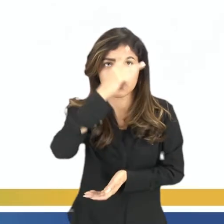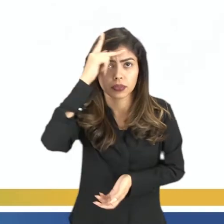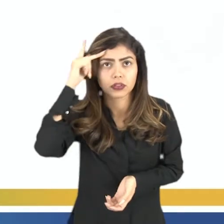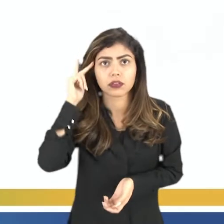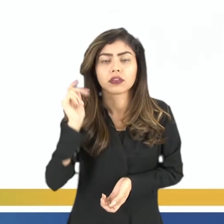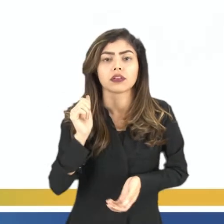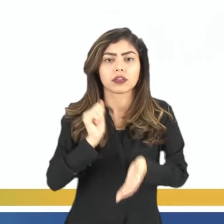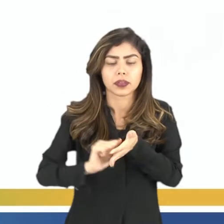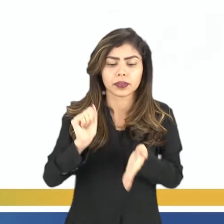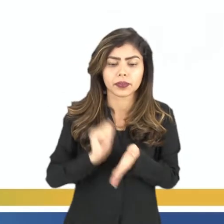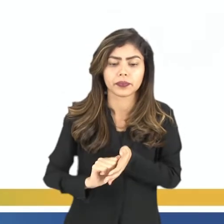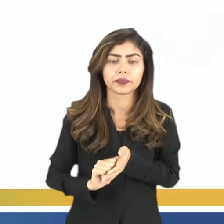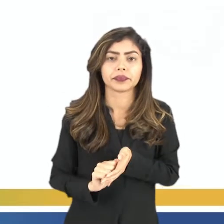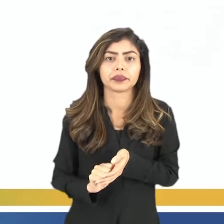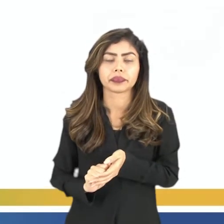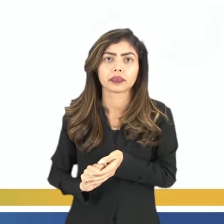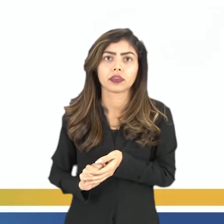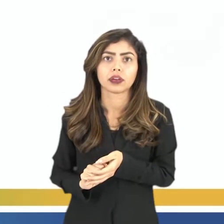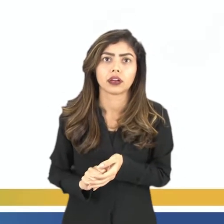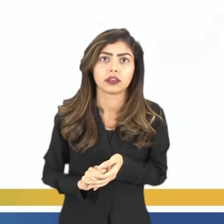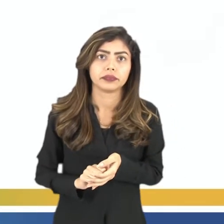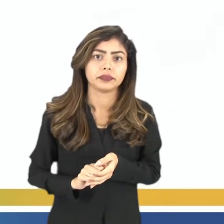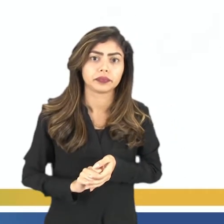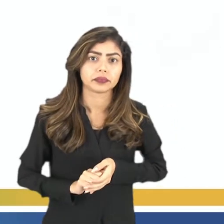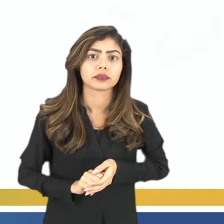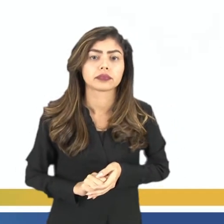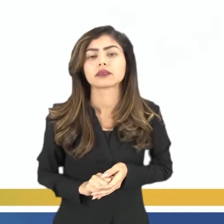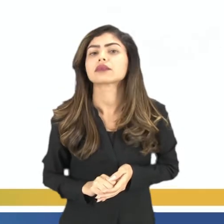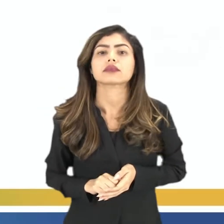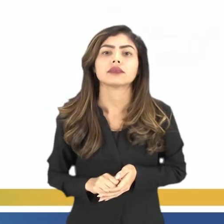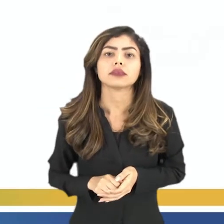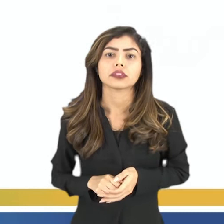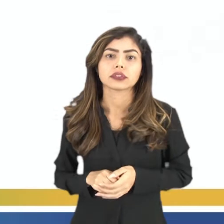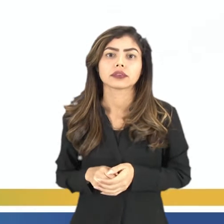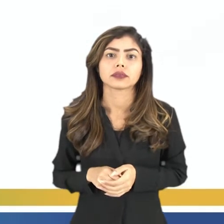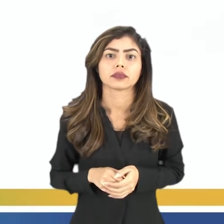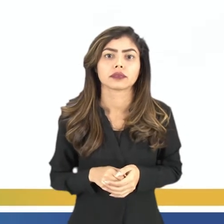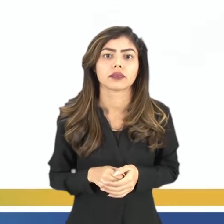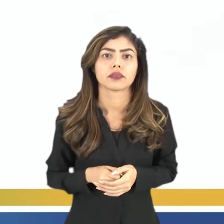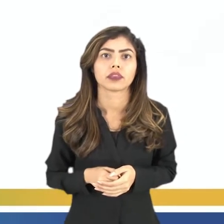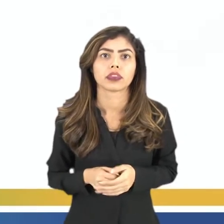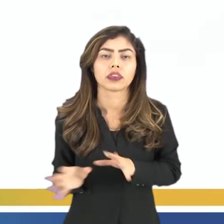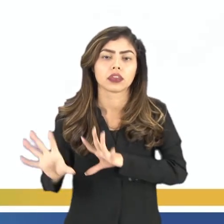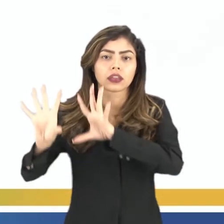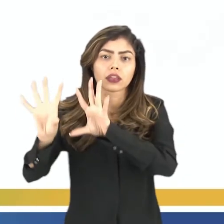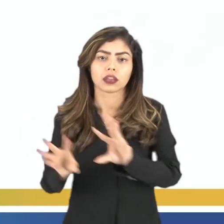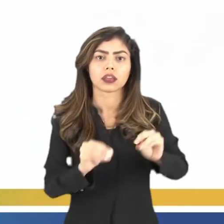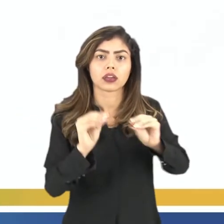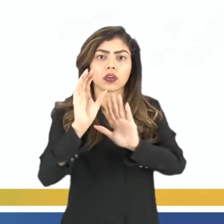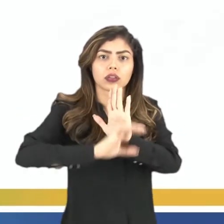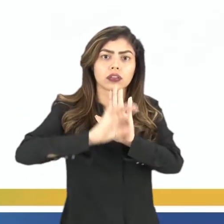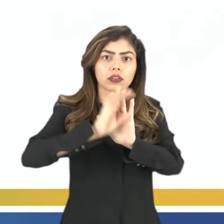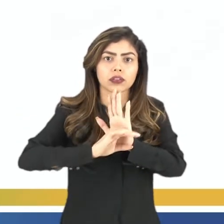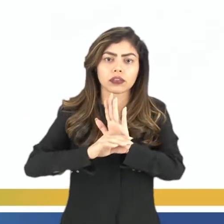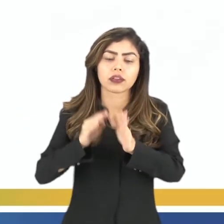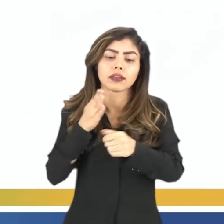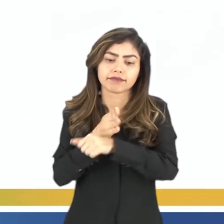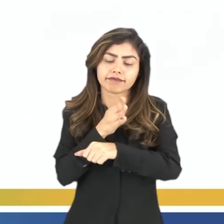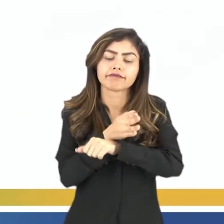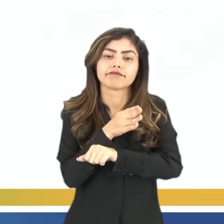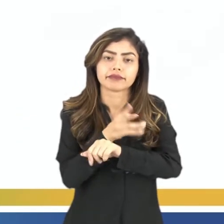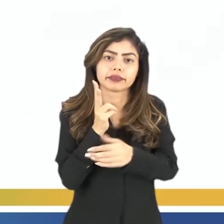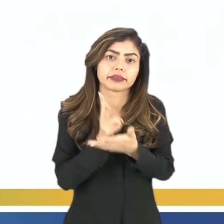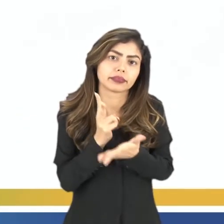pessoas que escrevem, os colunistas, tá? Eles estão colocando conteúdo de forma constante